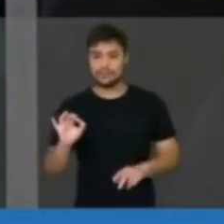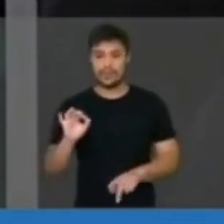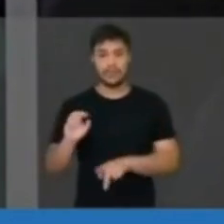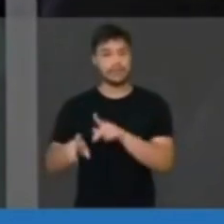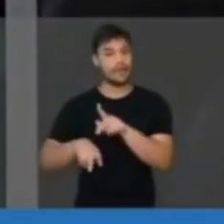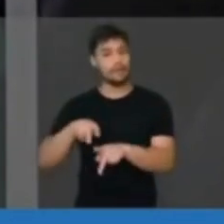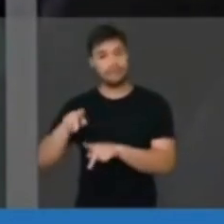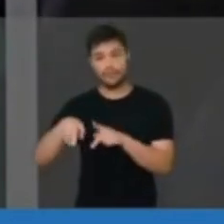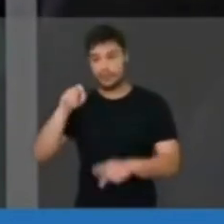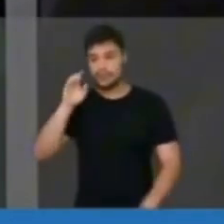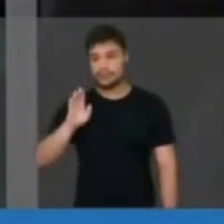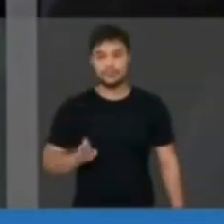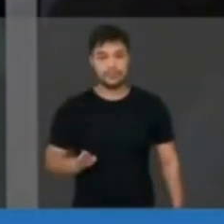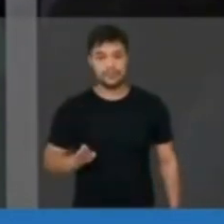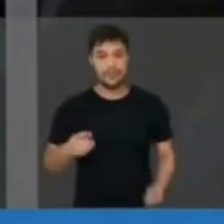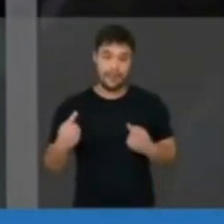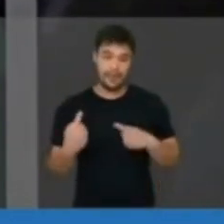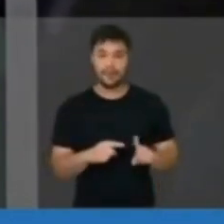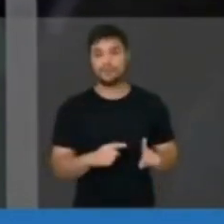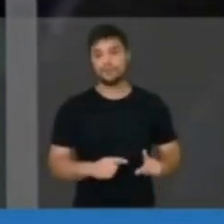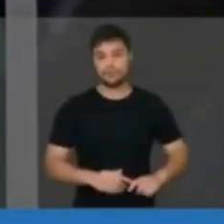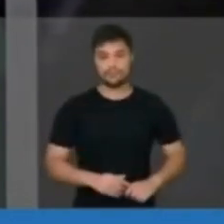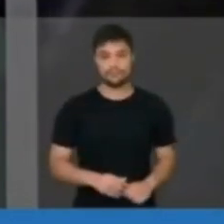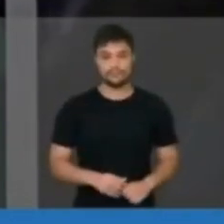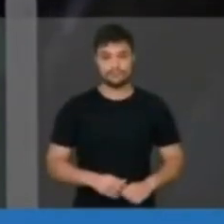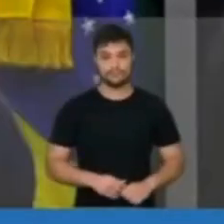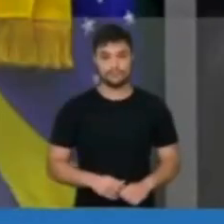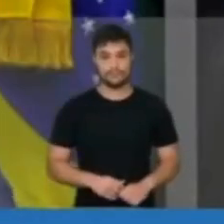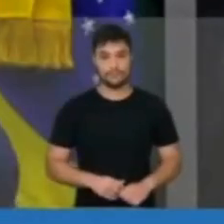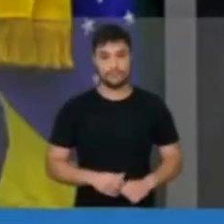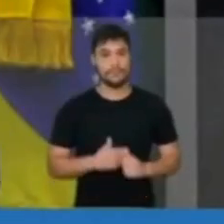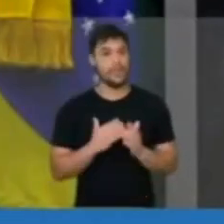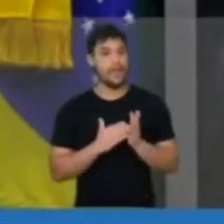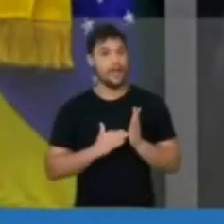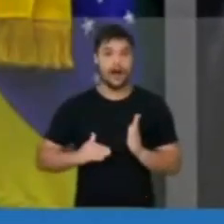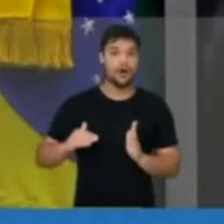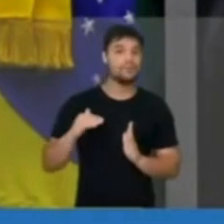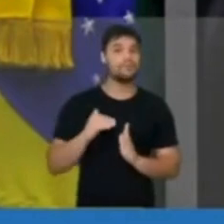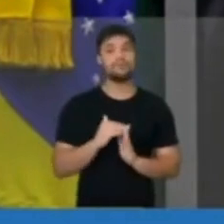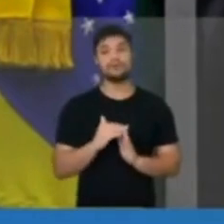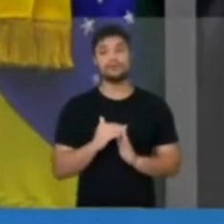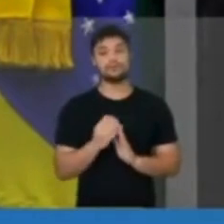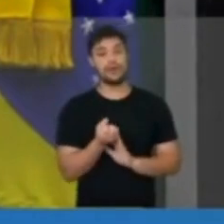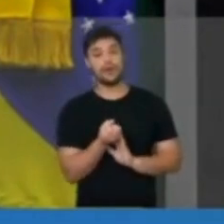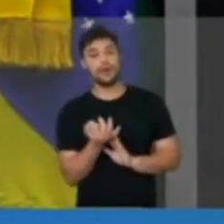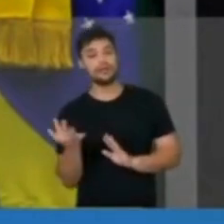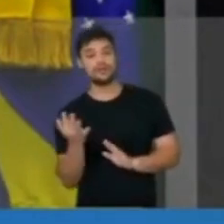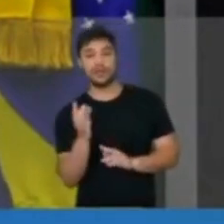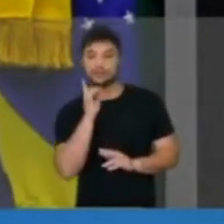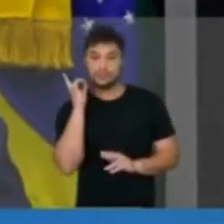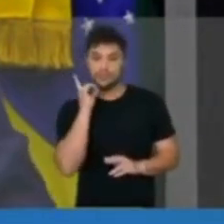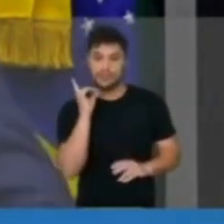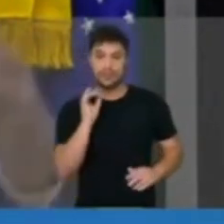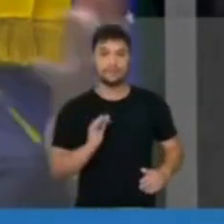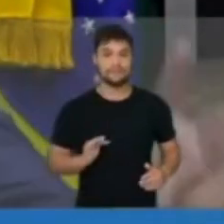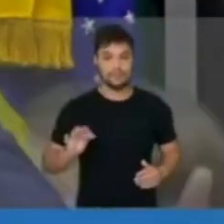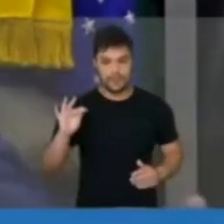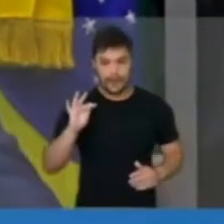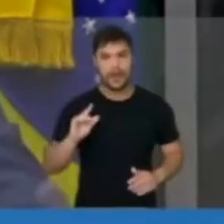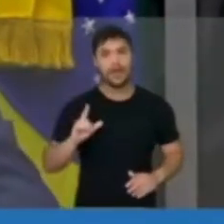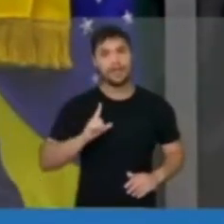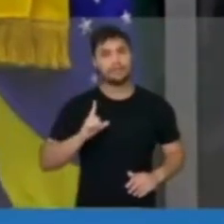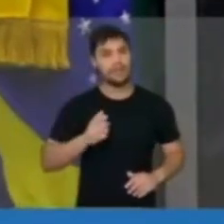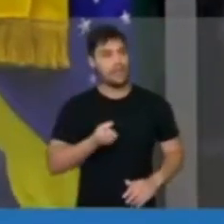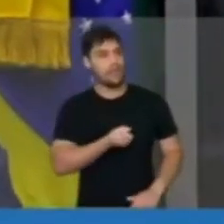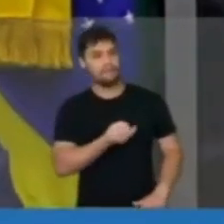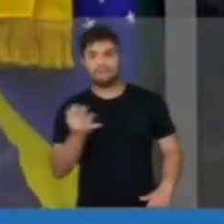população brasileira é contrária, que é o aumento do número de deputados federais. Já tem